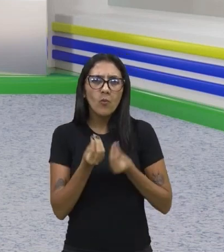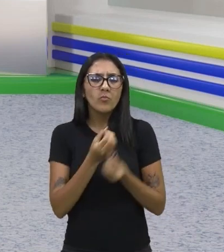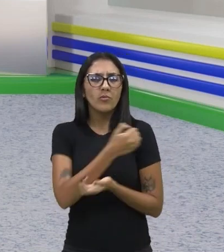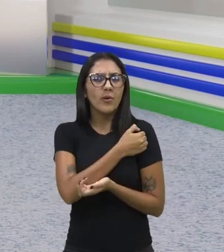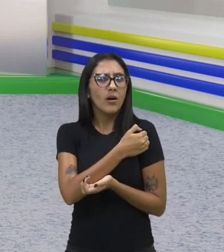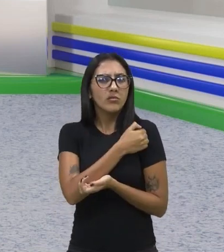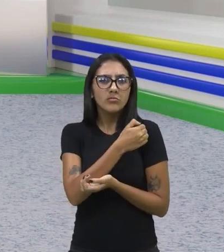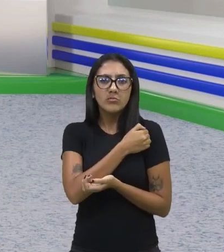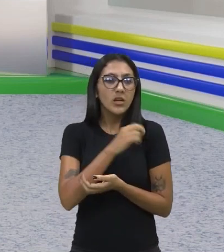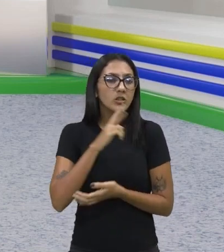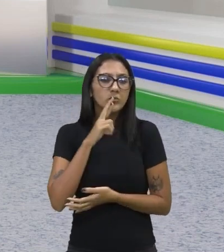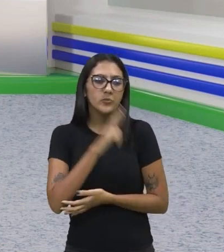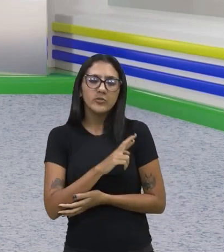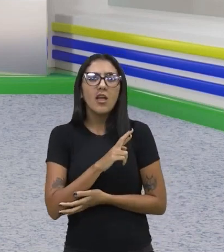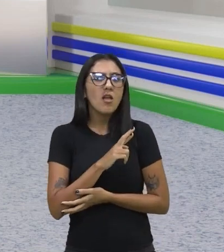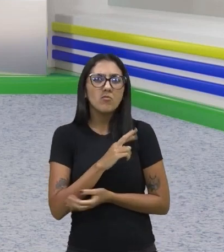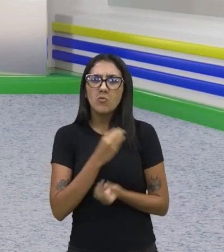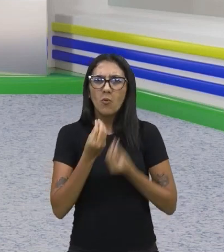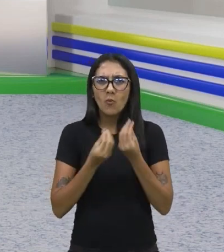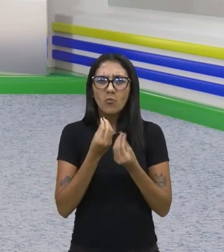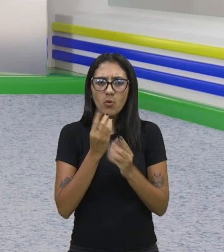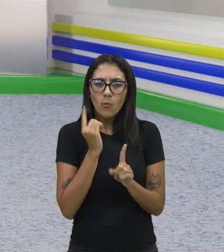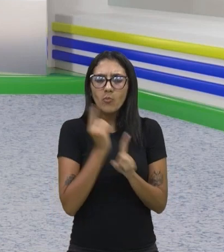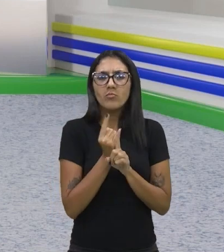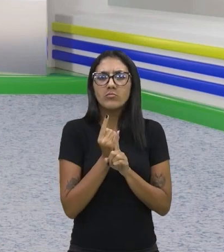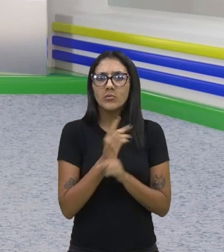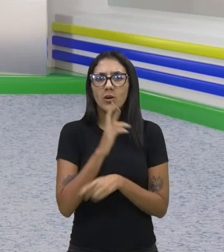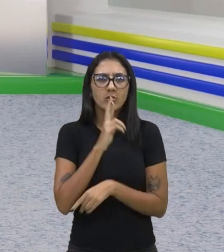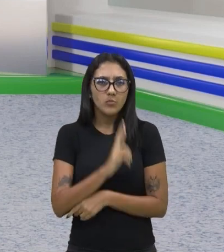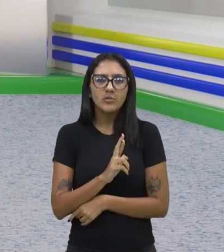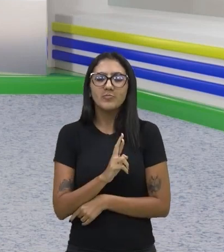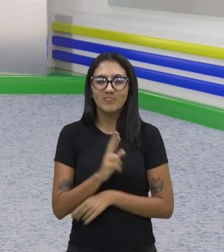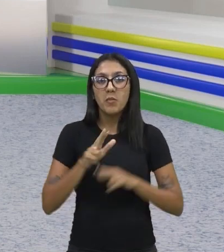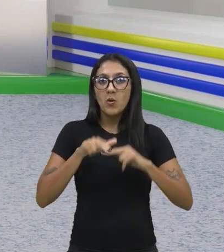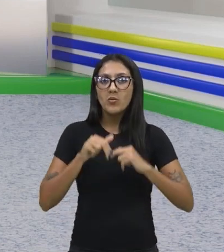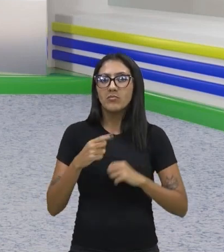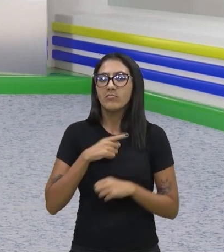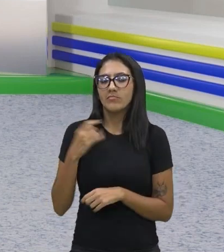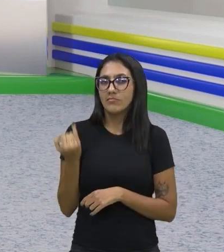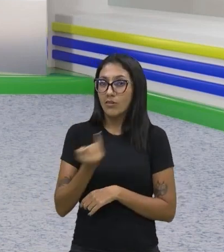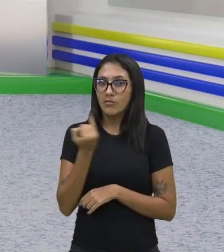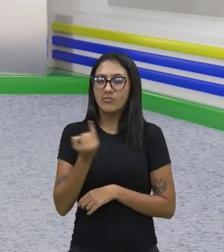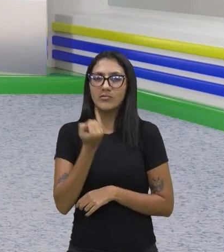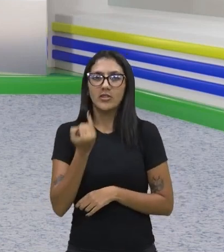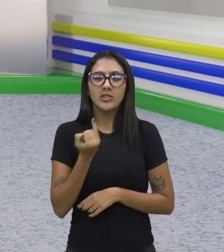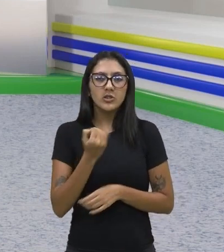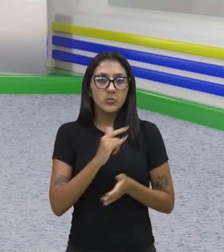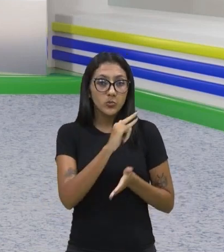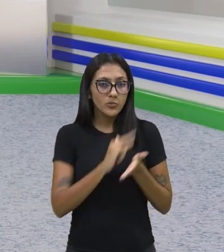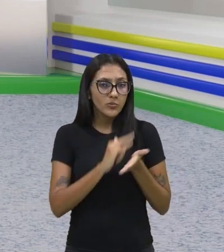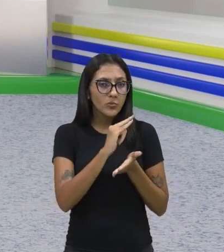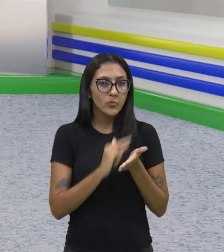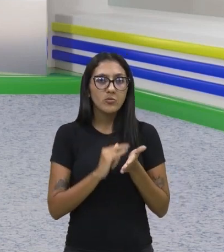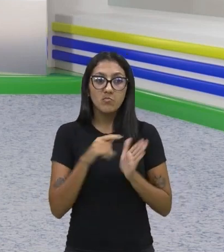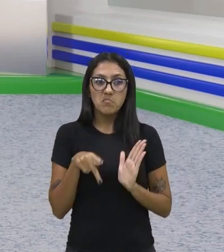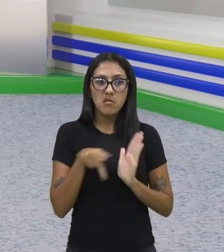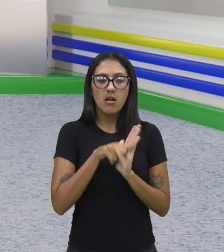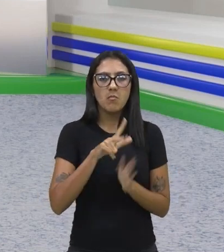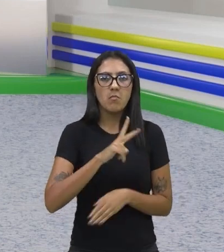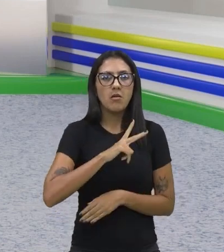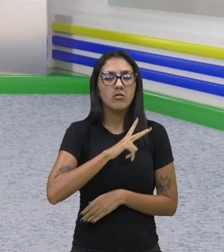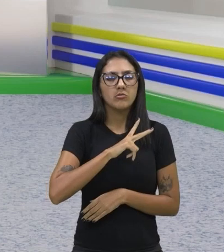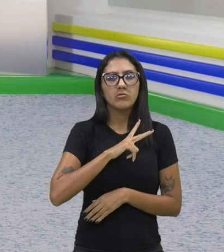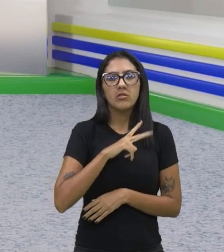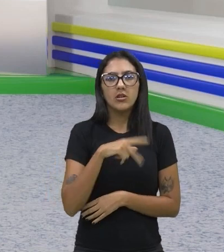respondeu, como ele chegou àquela resposta. Então, é muito importante que o plano de aula seja um documento do professor,